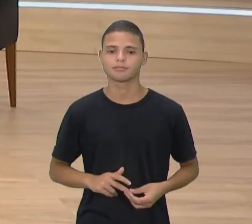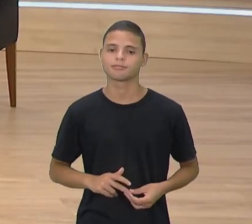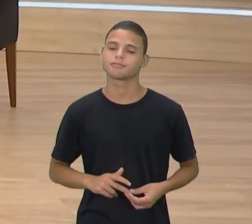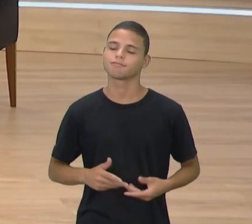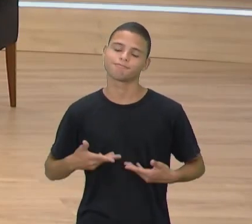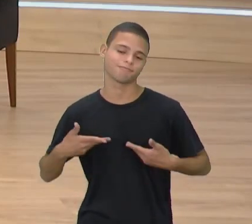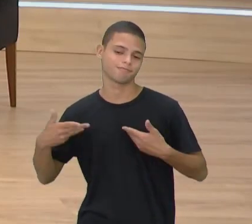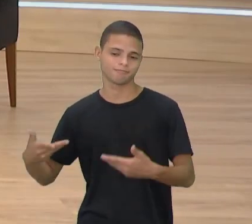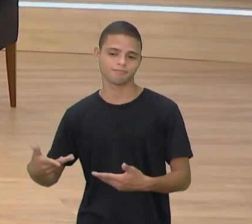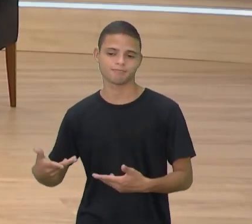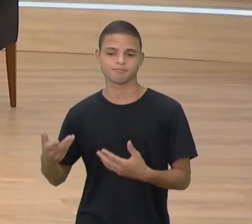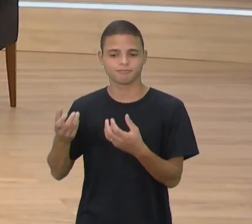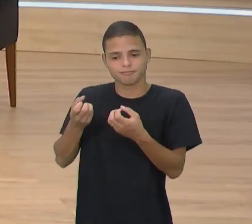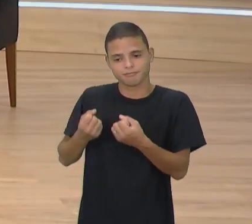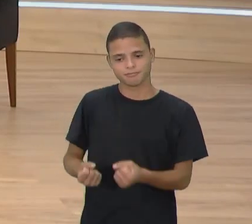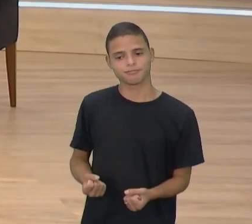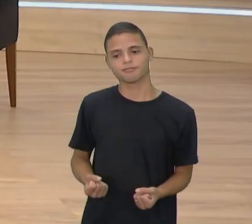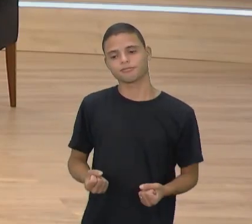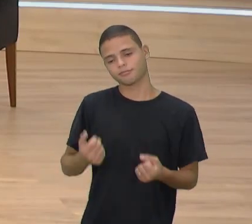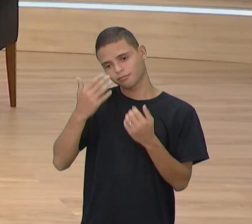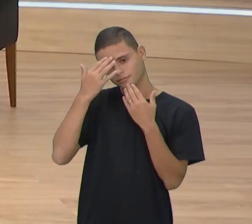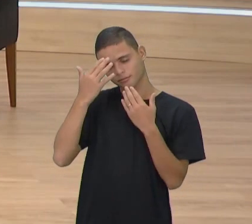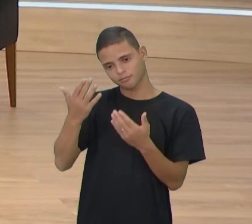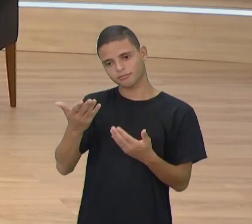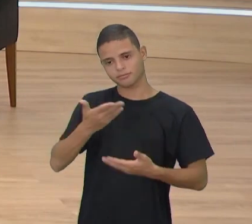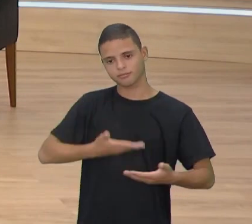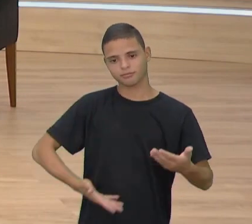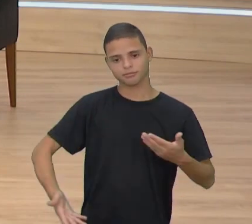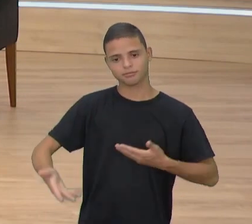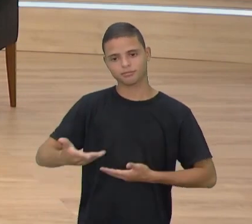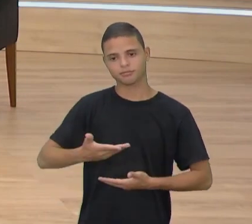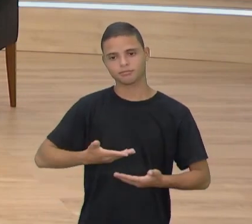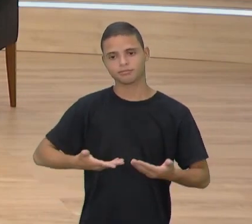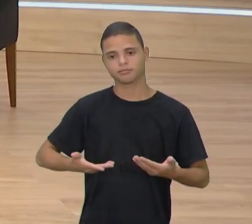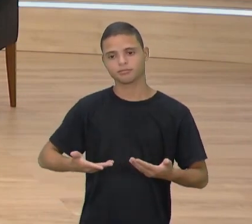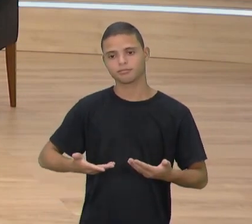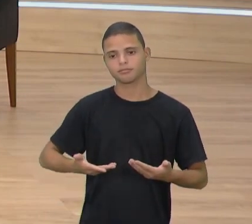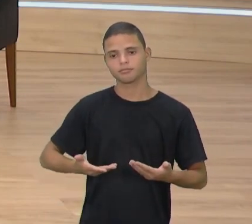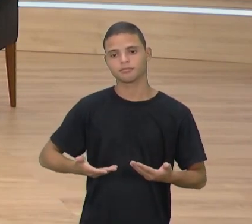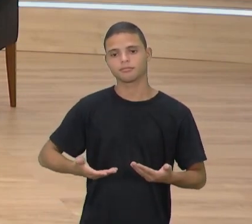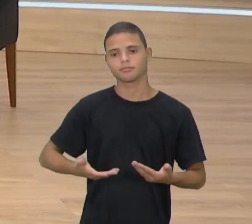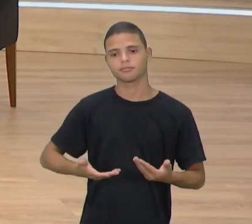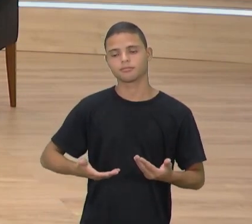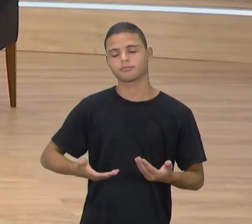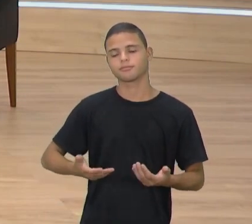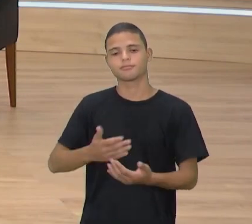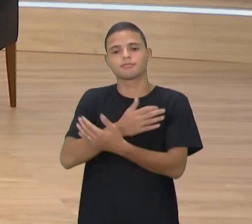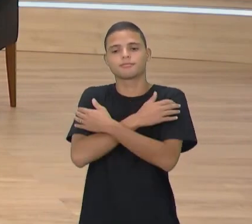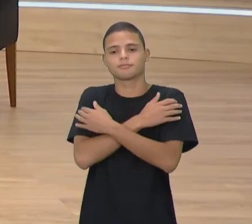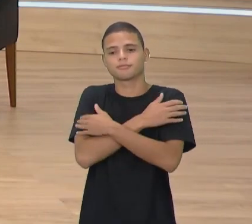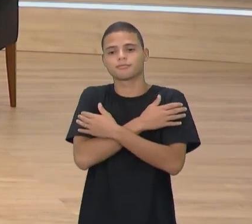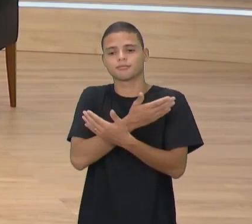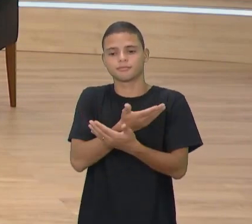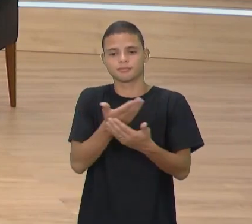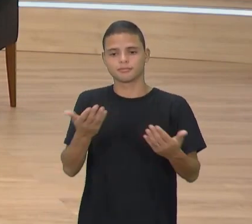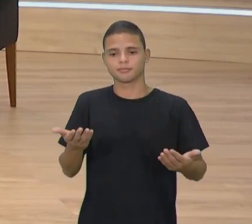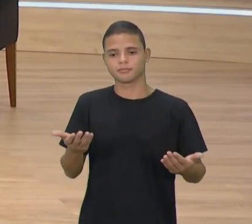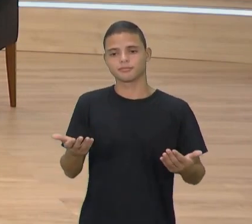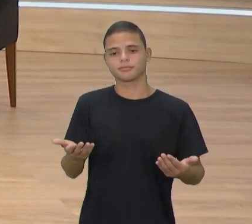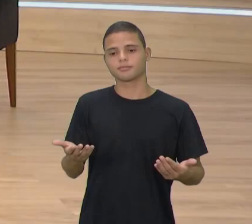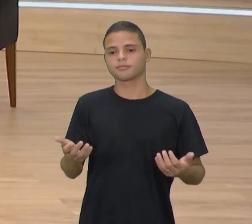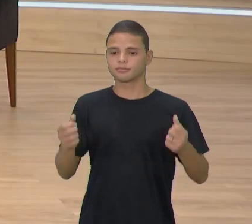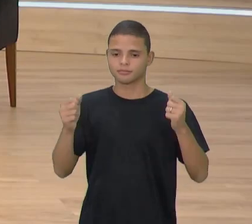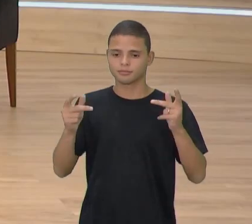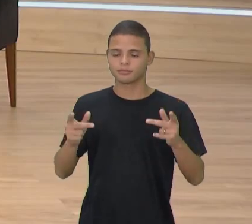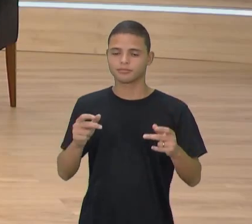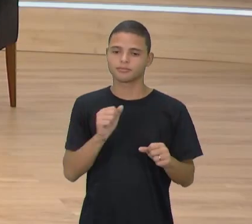convidado outras vezes. Vai. Com certeza, nós vamos estar aqui participando aqui nas próximas aulas, né? Então, fica um abraço para vocês, estudantes, né? A